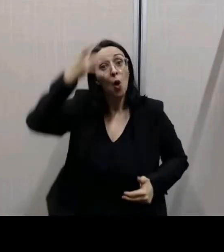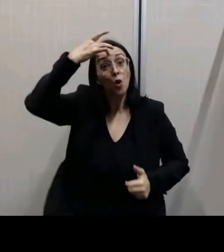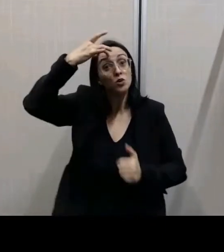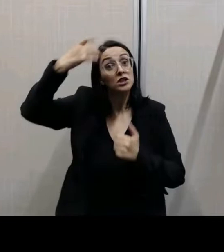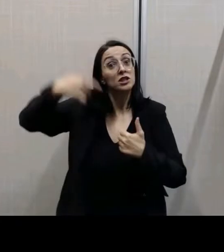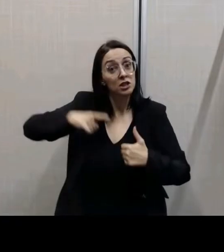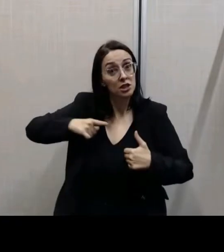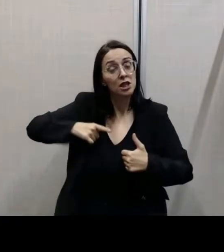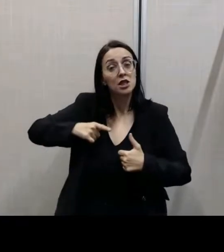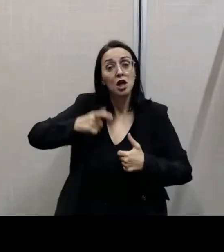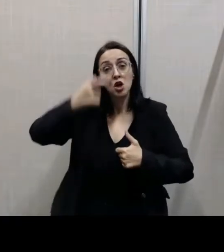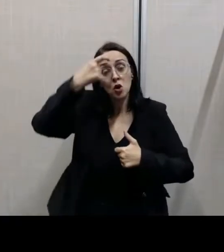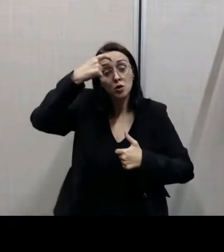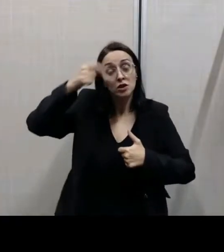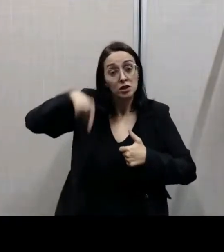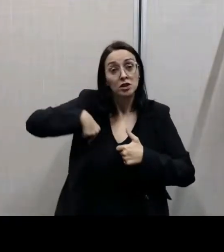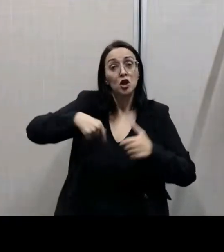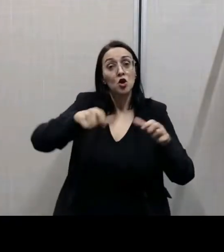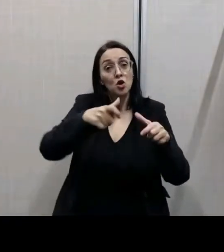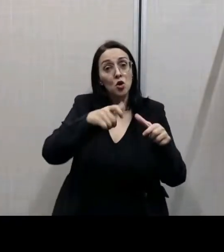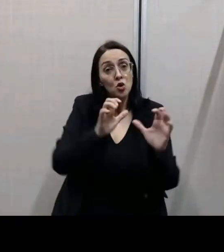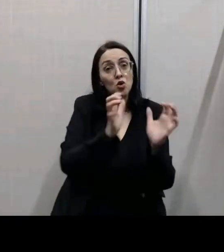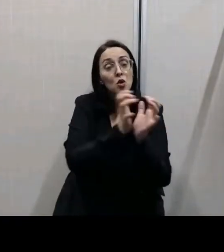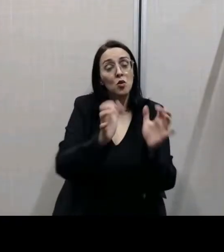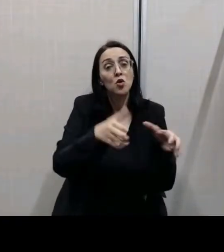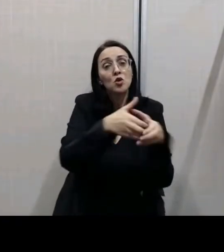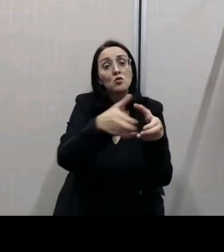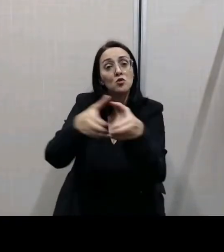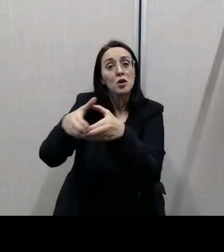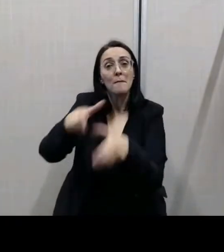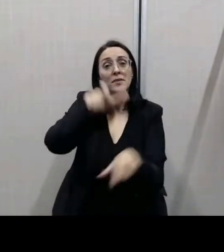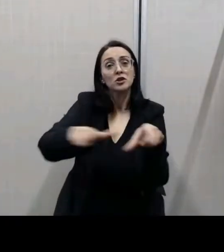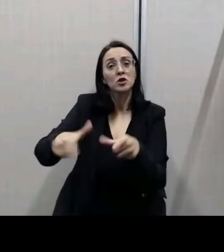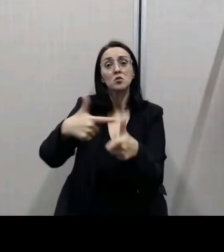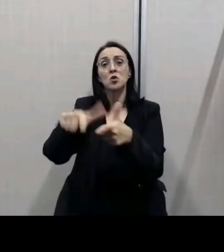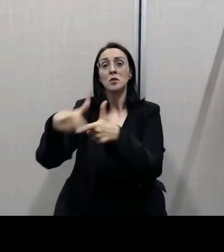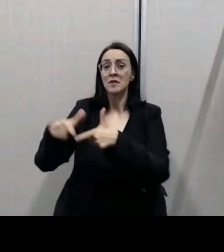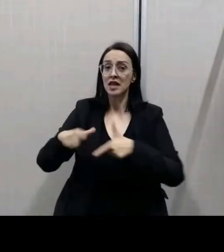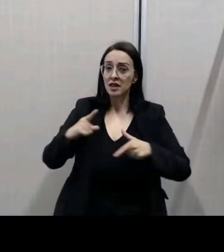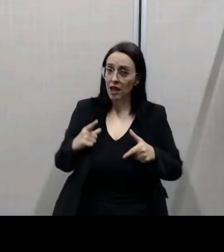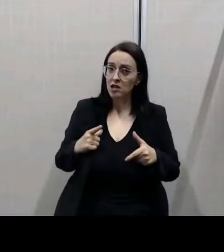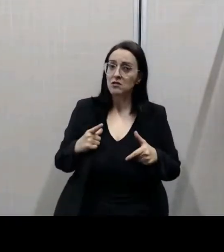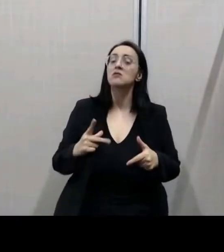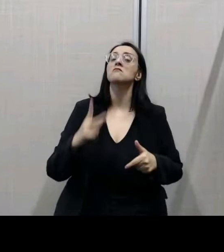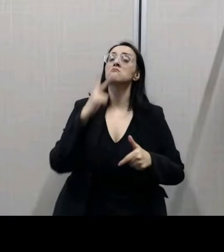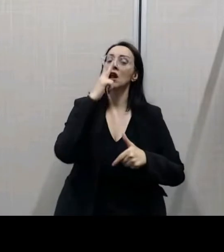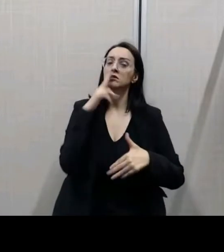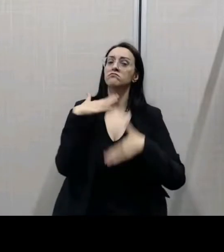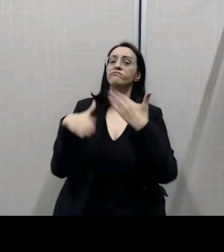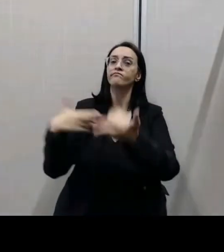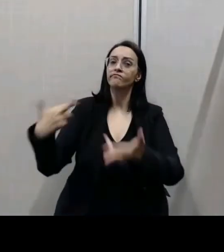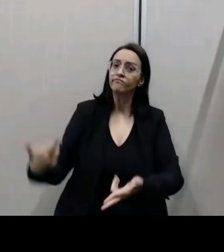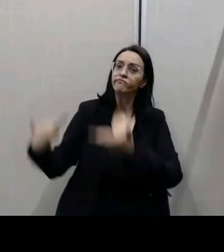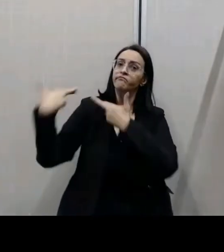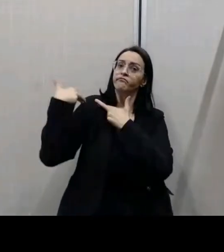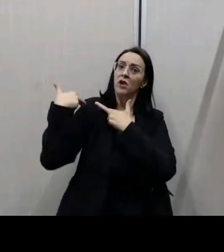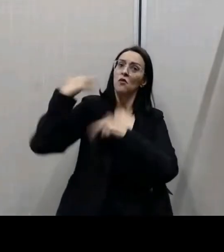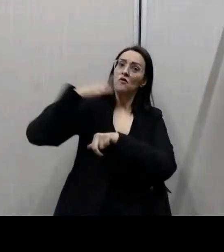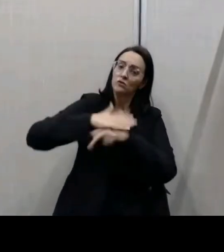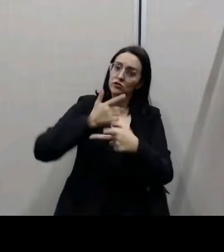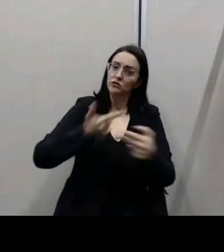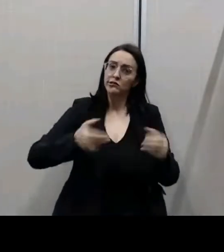consciência sobre os grupos minoritários e sobre as dores das outras pessoas, a gente também se torna responsável por fazer alguma